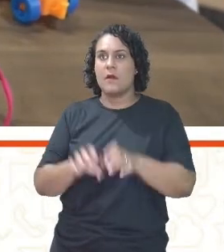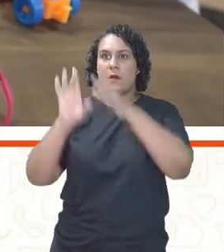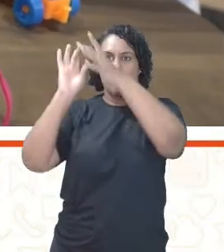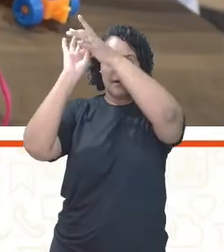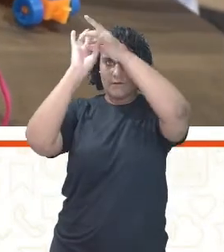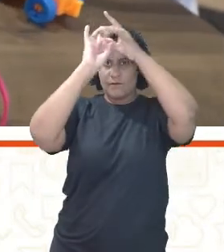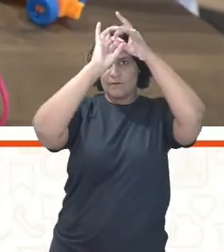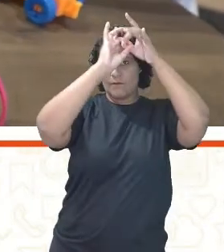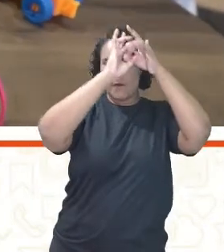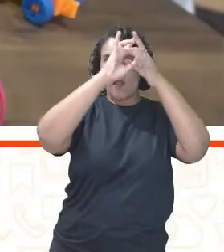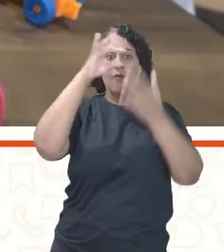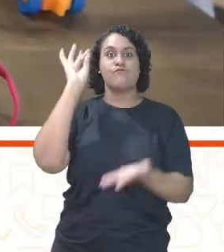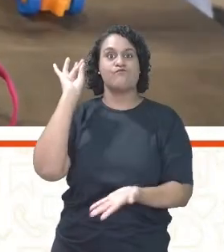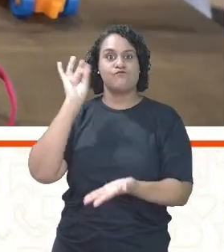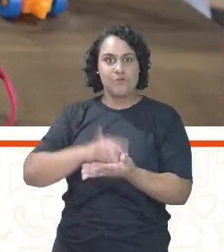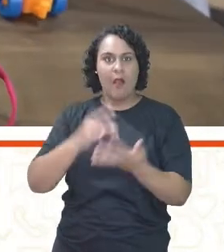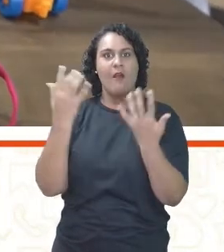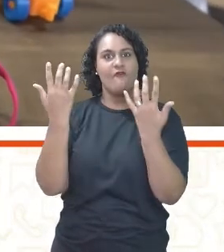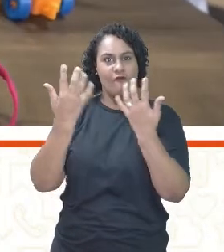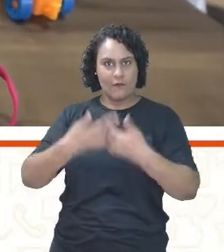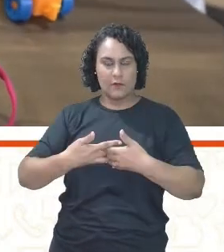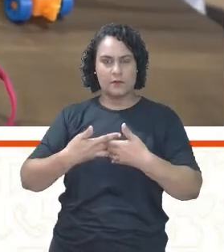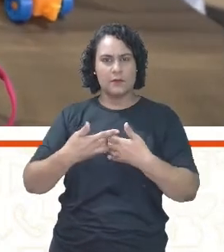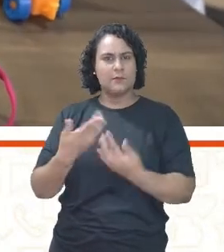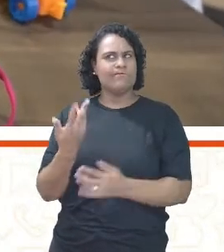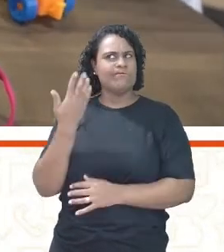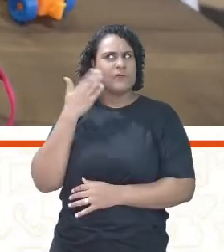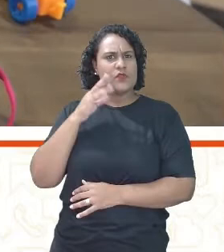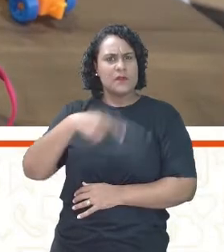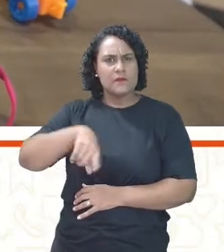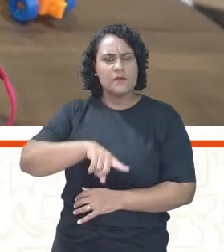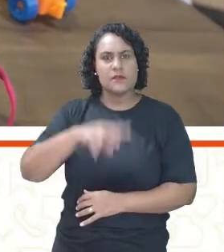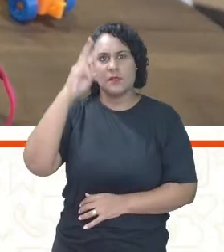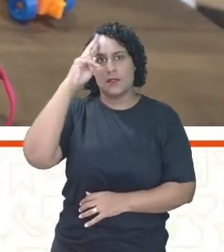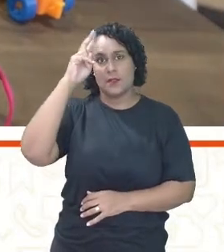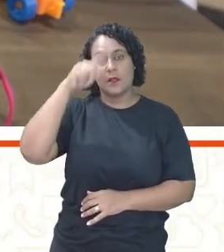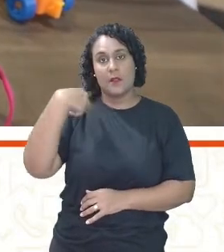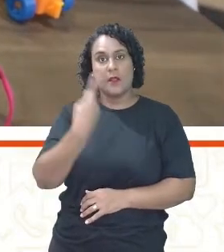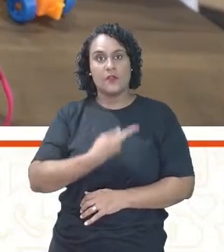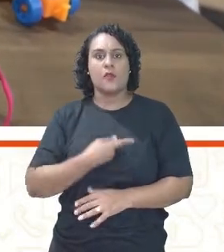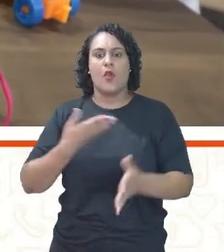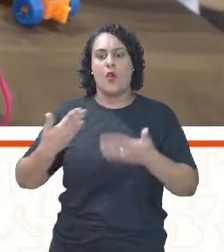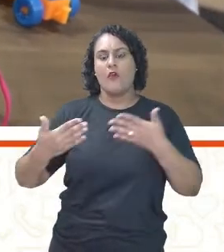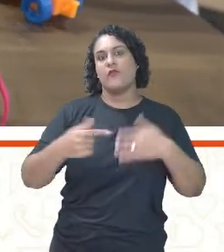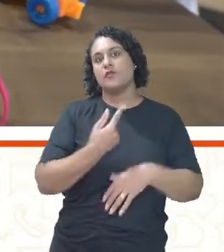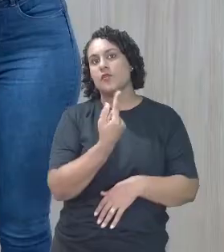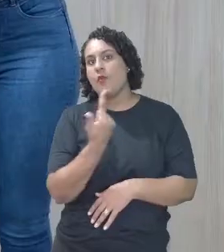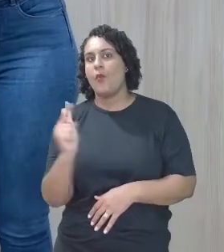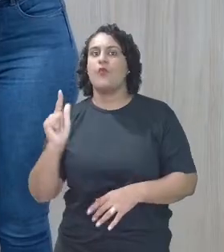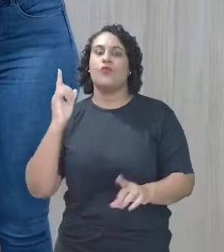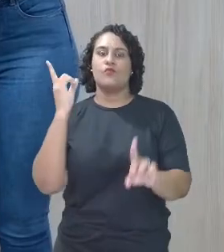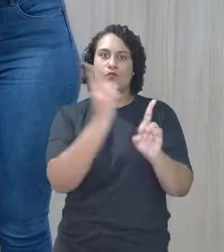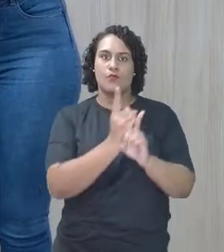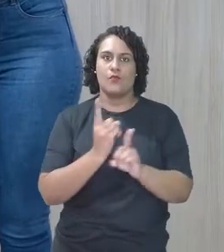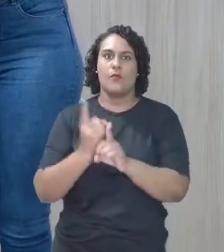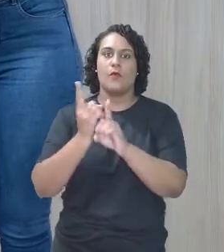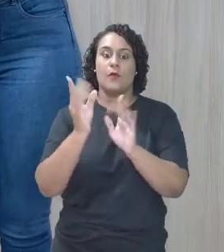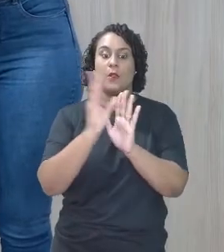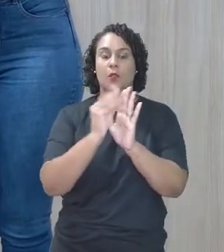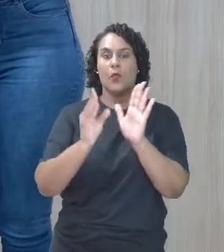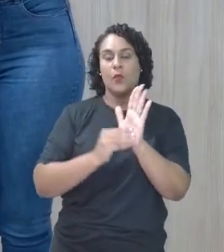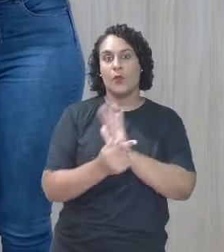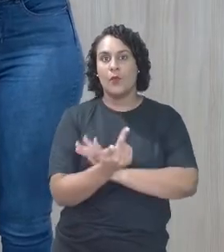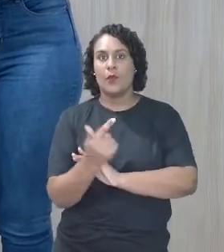cognitiva passe a operar. Não sei se vocês lembram que a gente já conversou em outros encontros, em outras temáticas,